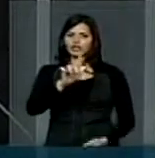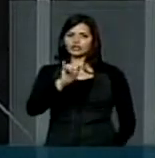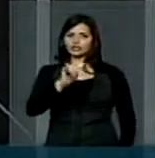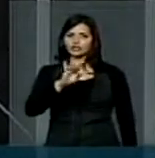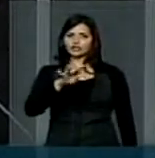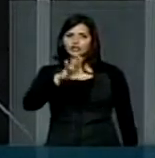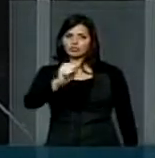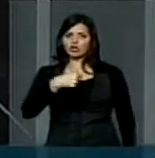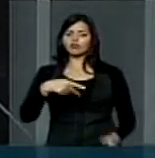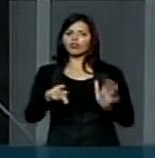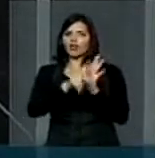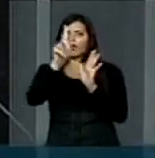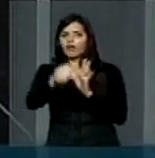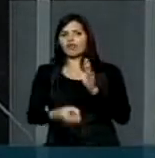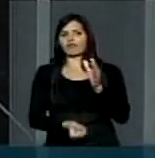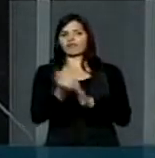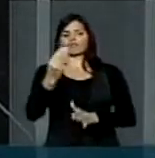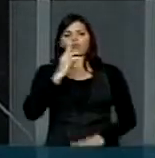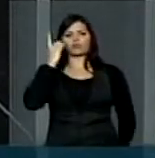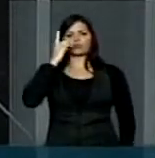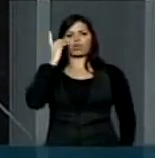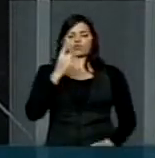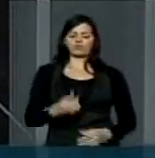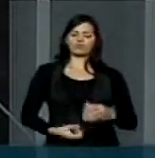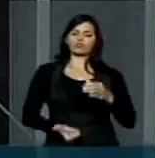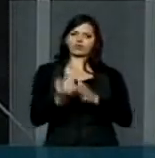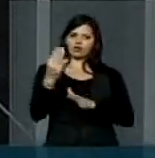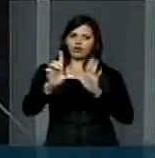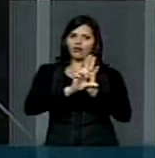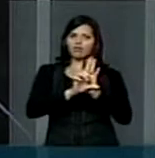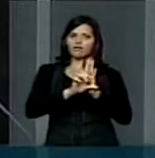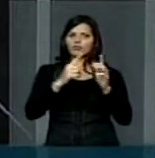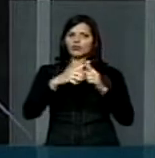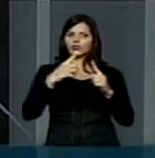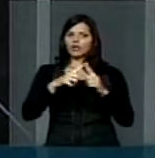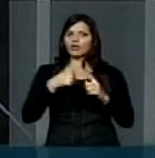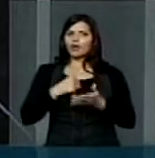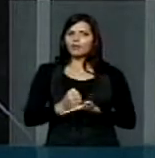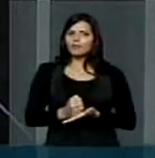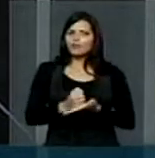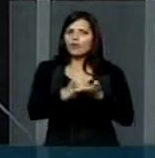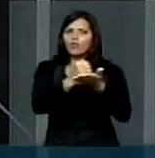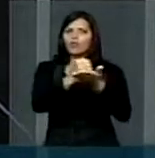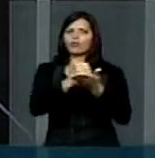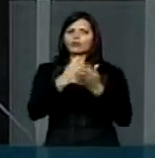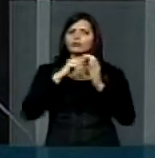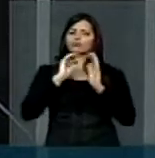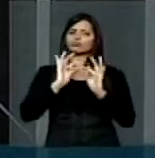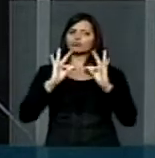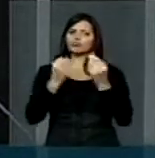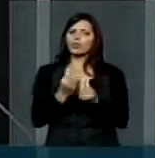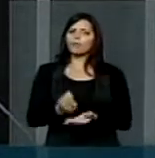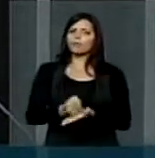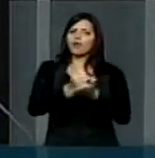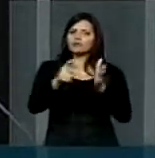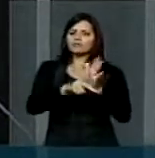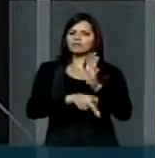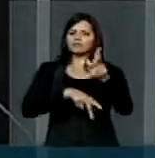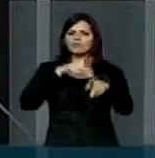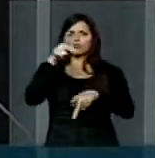nesse caso, é do legislador, que com o apoio, com o respaldo,